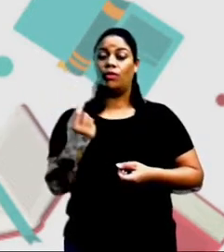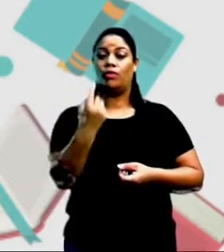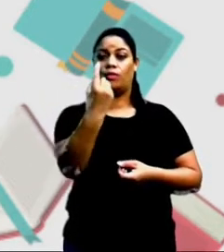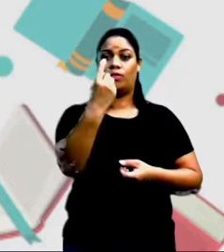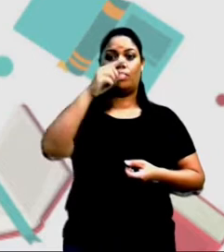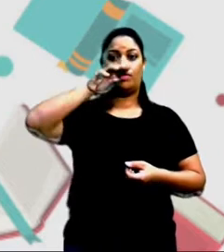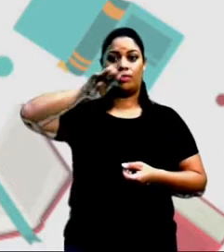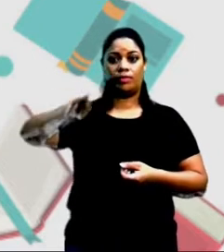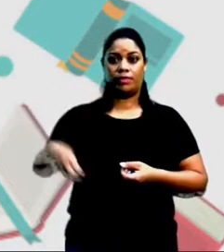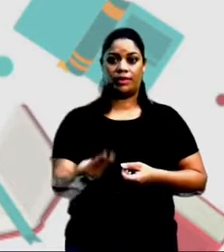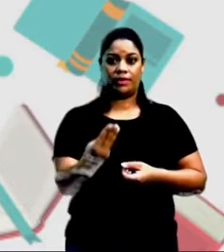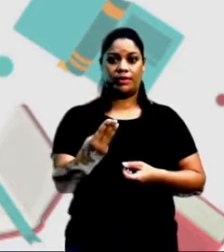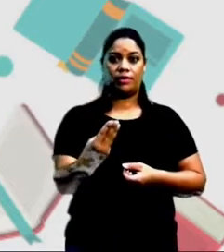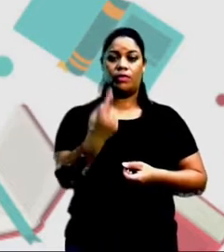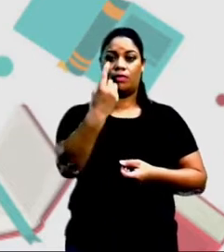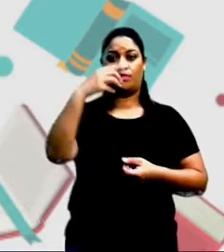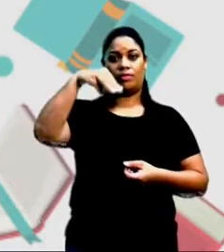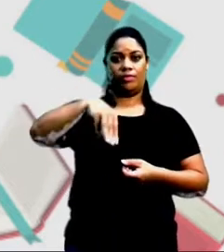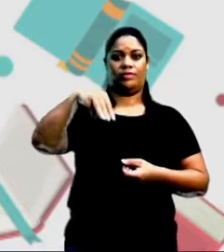milhão por minuto.